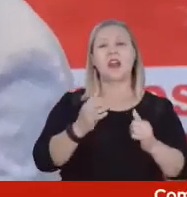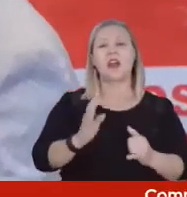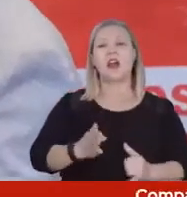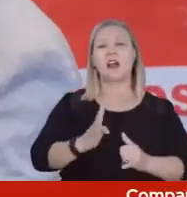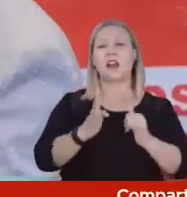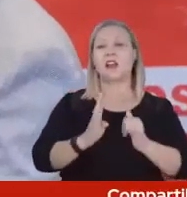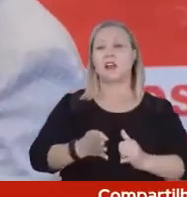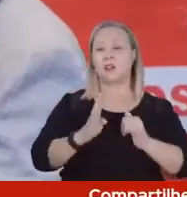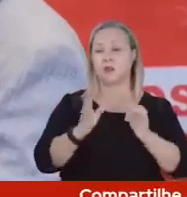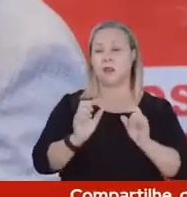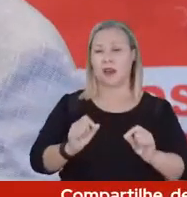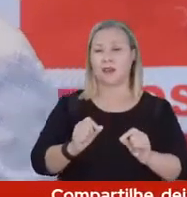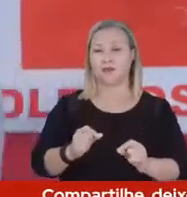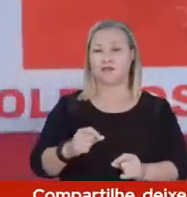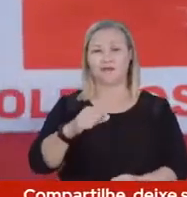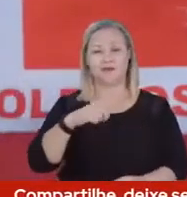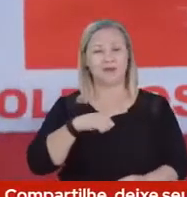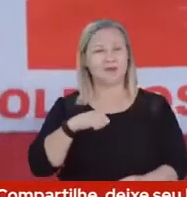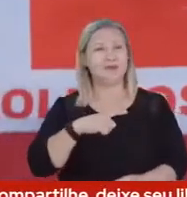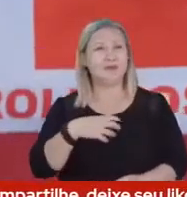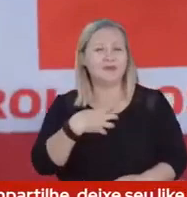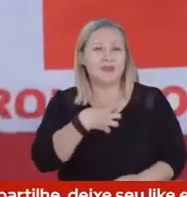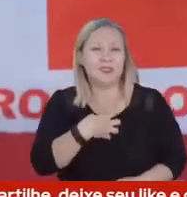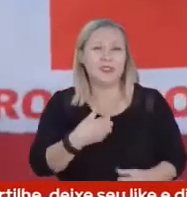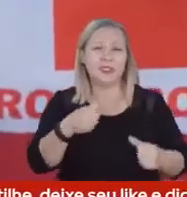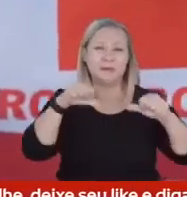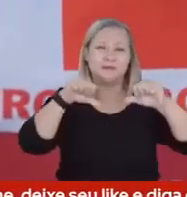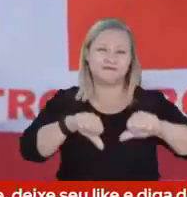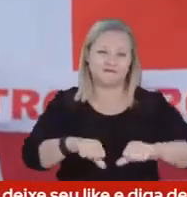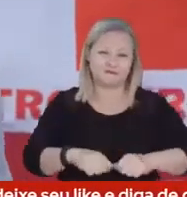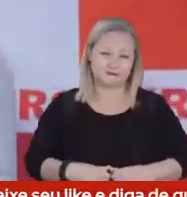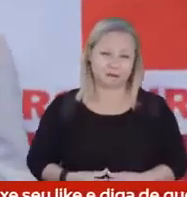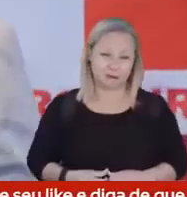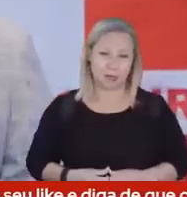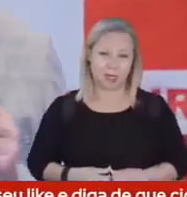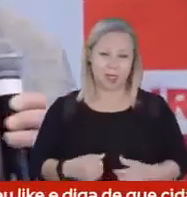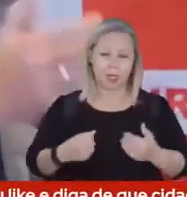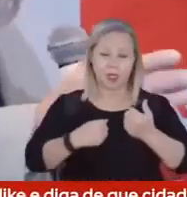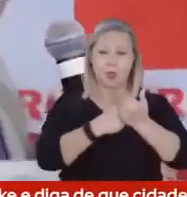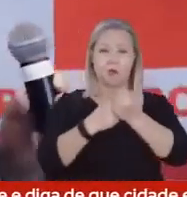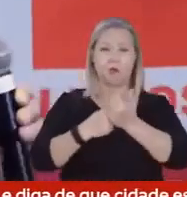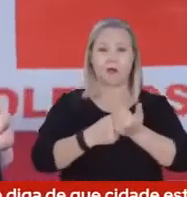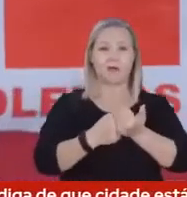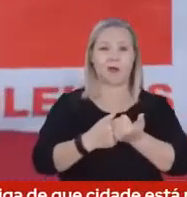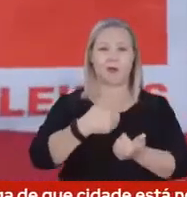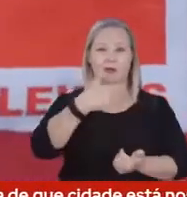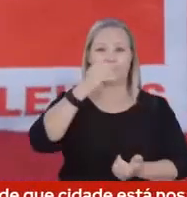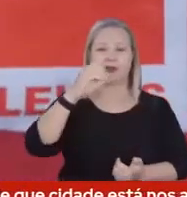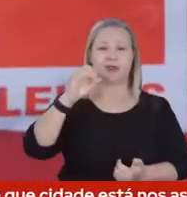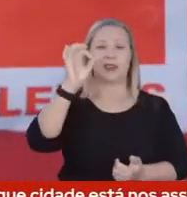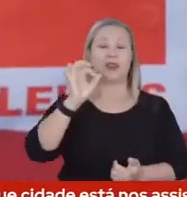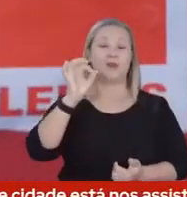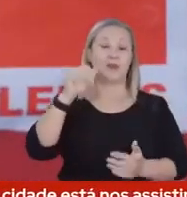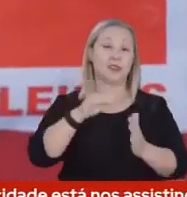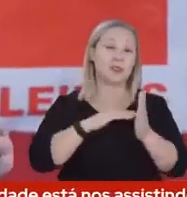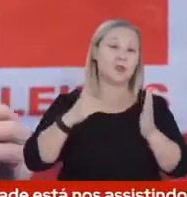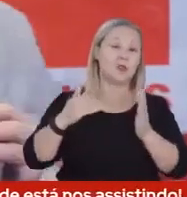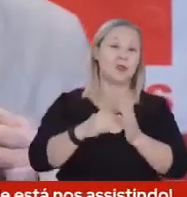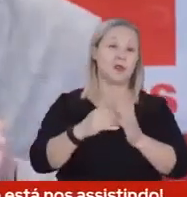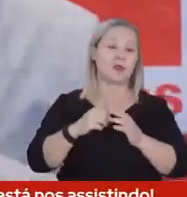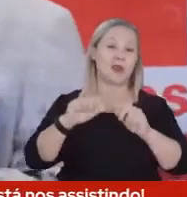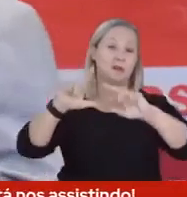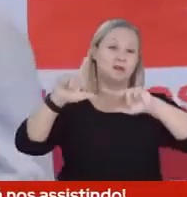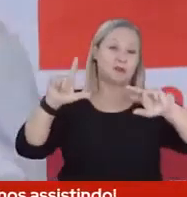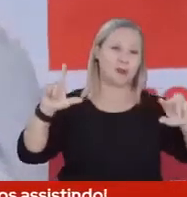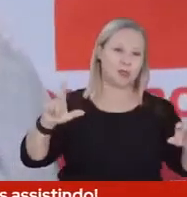possível, com o apoio de 100% da mídia, com o apoio da maioria do Congresso Nacional e com o apoio de